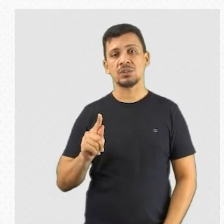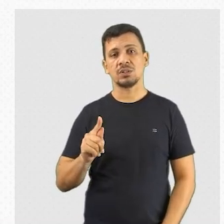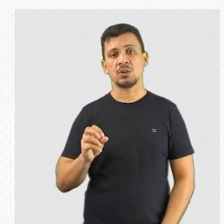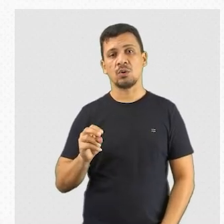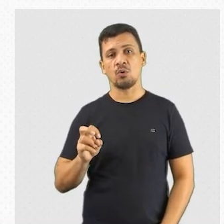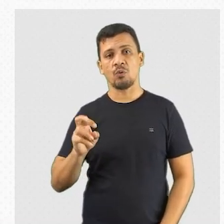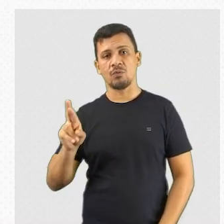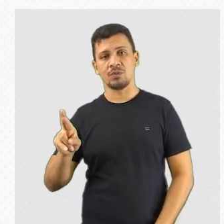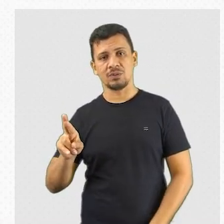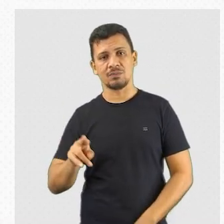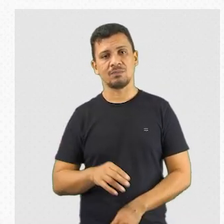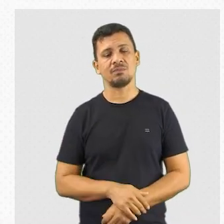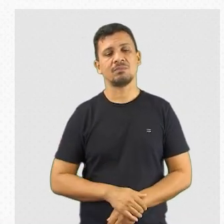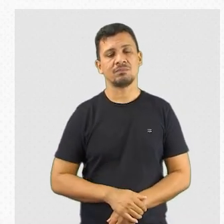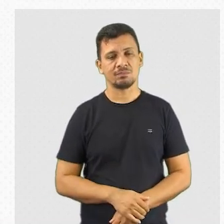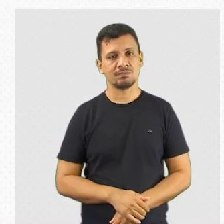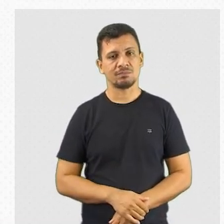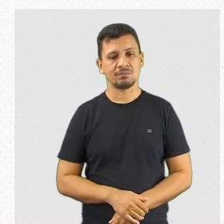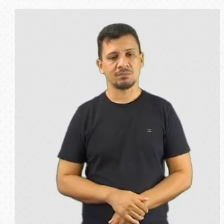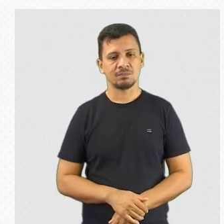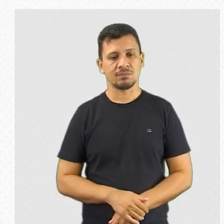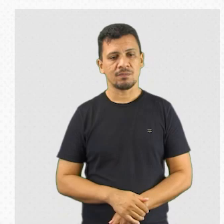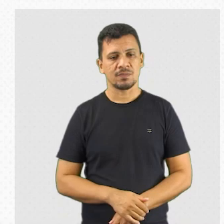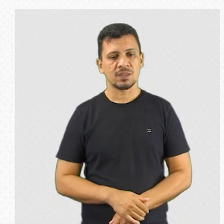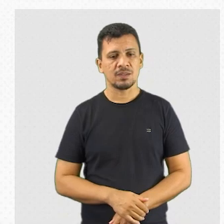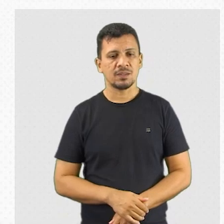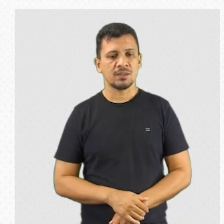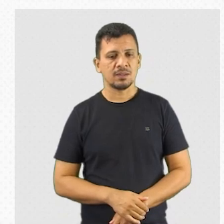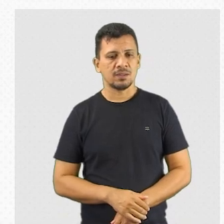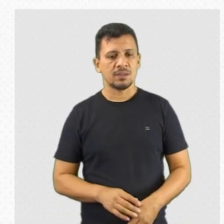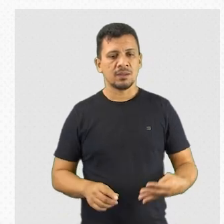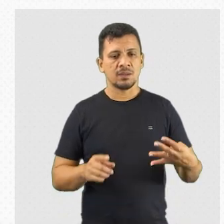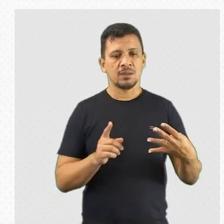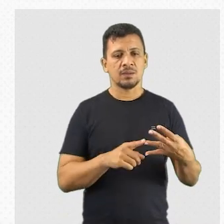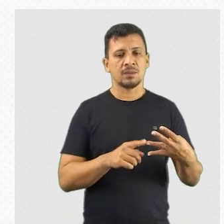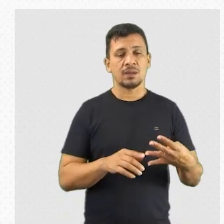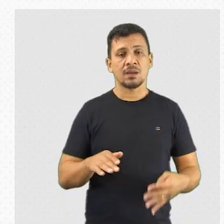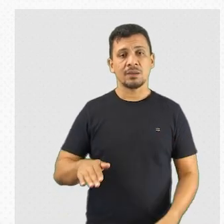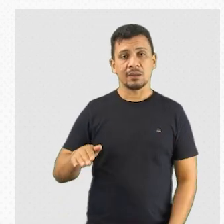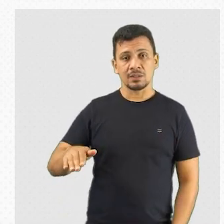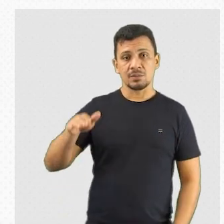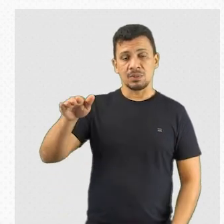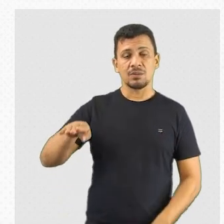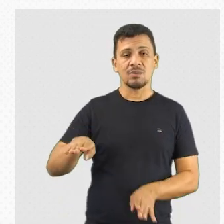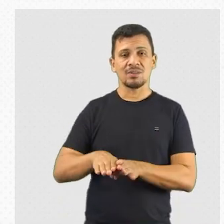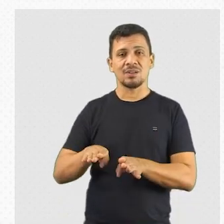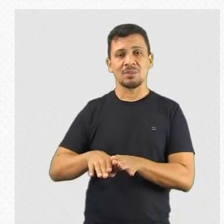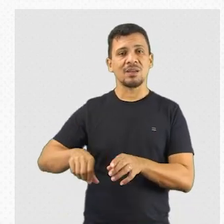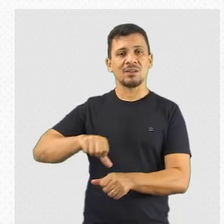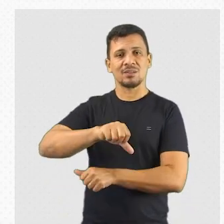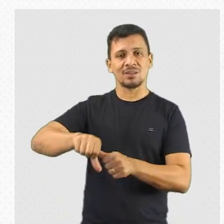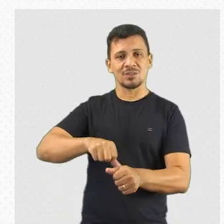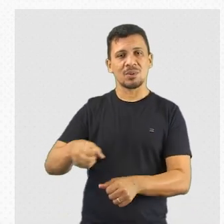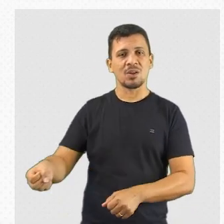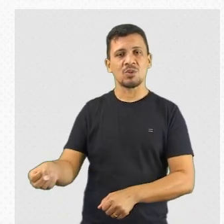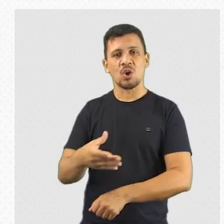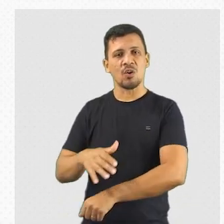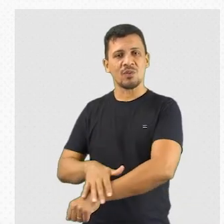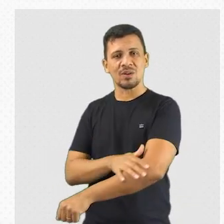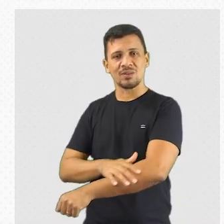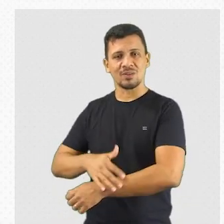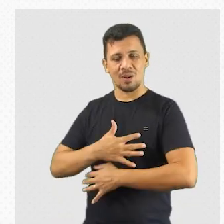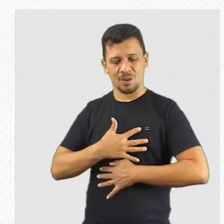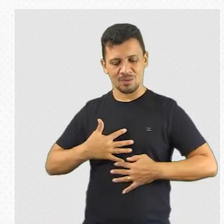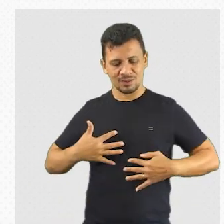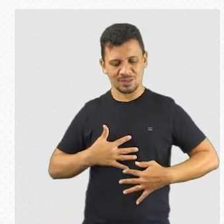tá? E não de mitose, lá na prófase 1, tá? Letra C, crescimento e reparo de tecidos. Essa é a nossa resposta